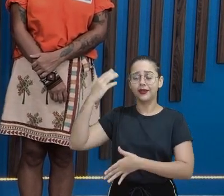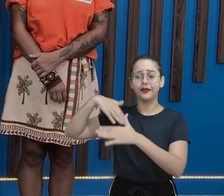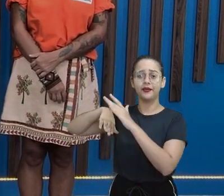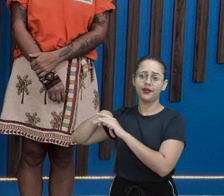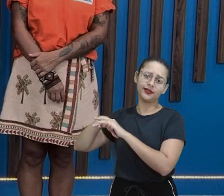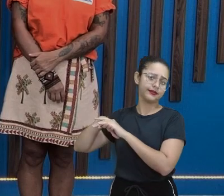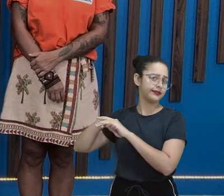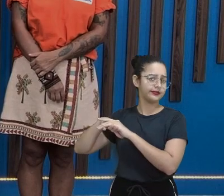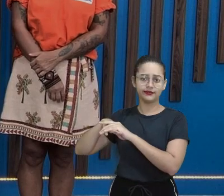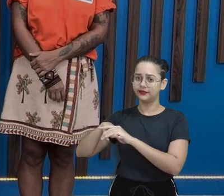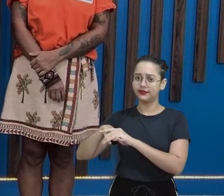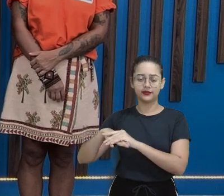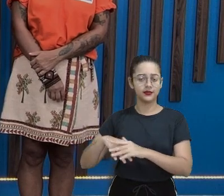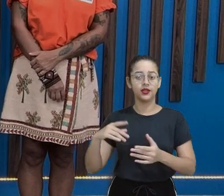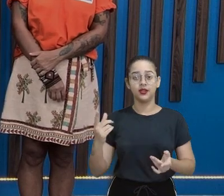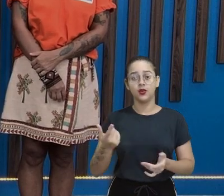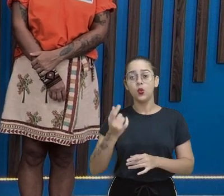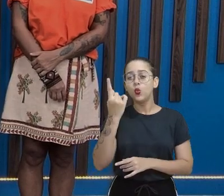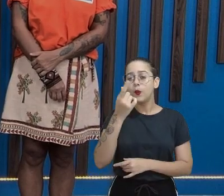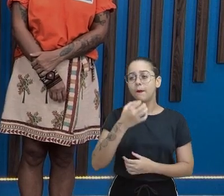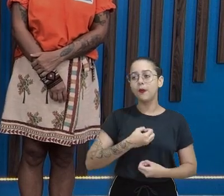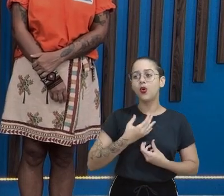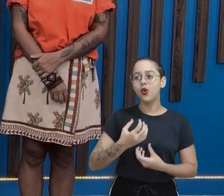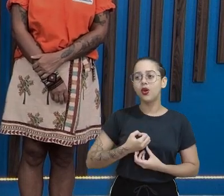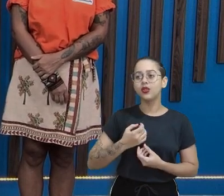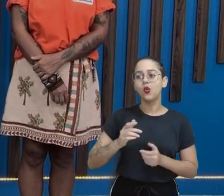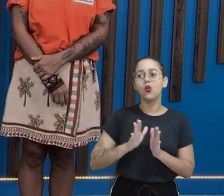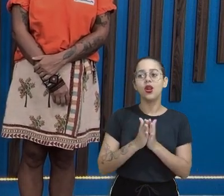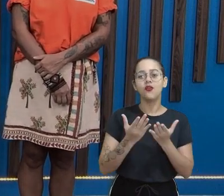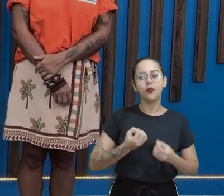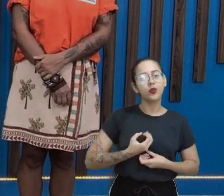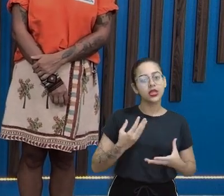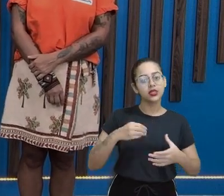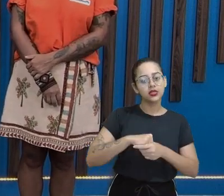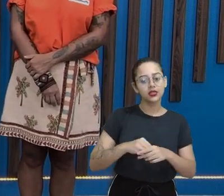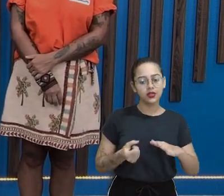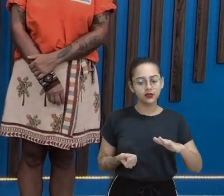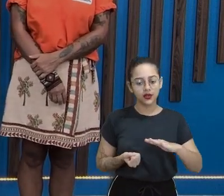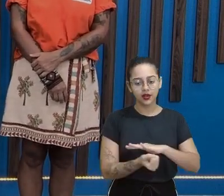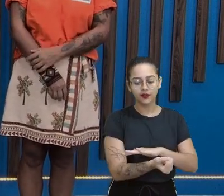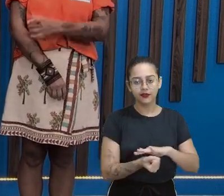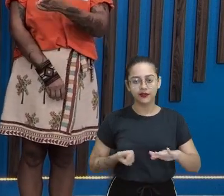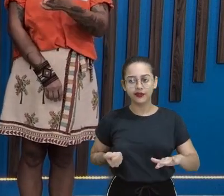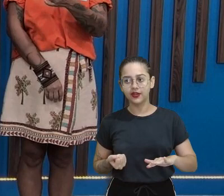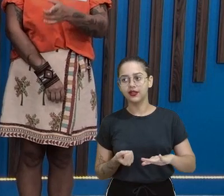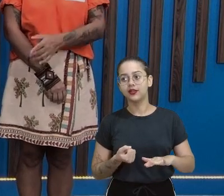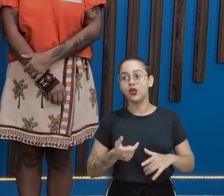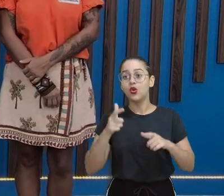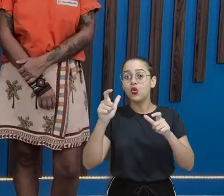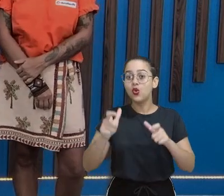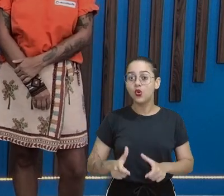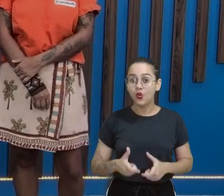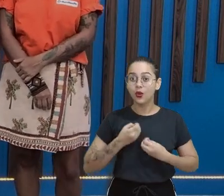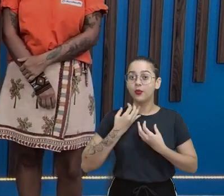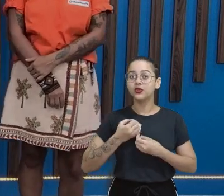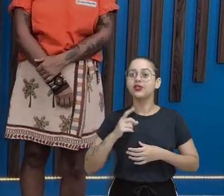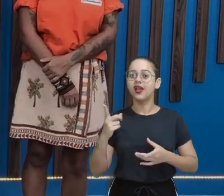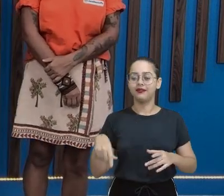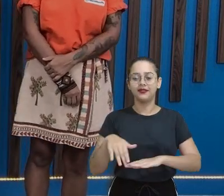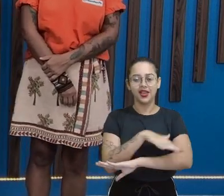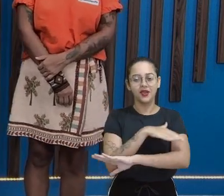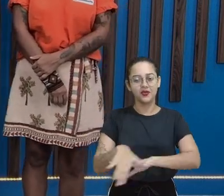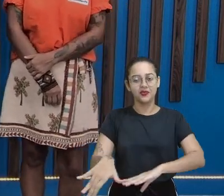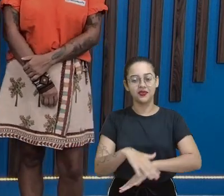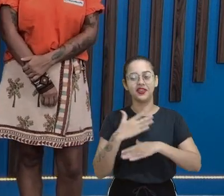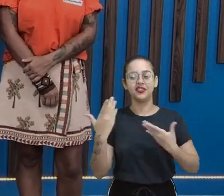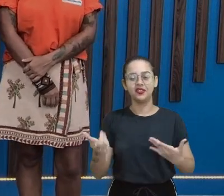o poeta, né? Um livro de poesia na gaveta não adianta nada. Lugar de poesia é na calçada. Então, isso traz essa ideia